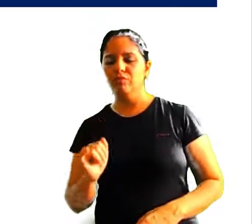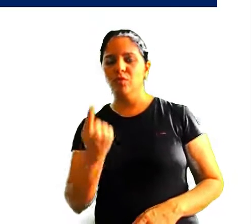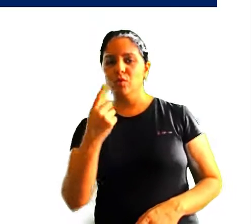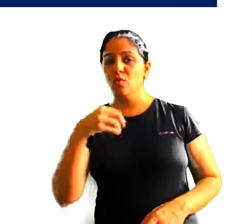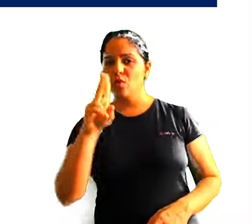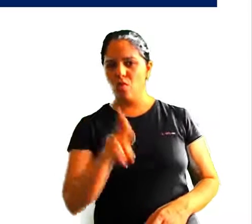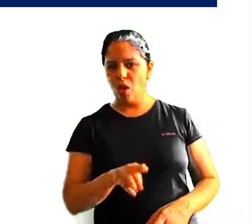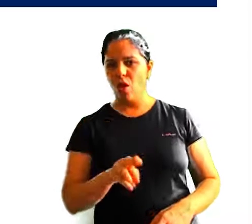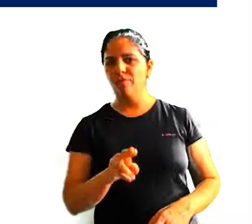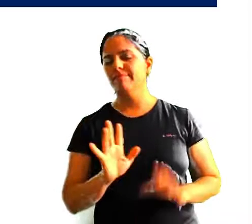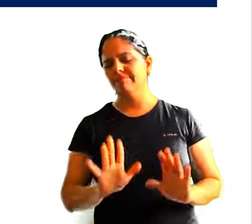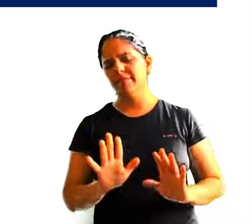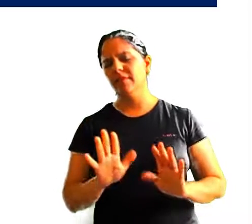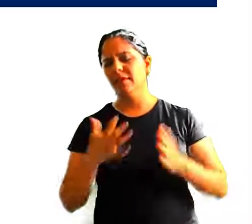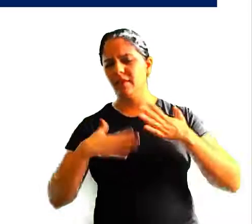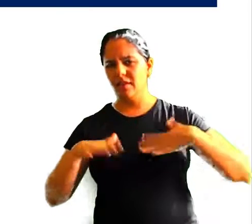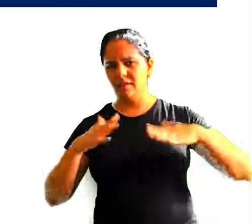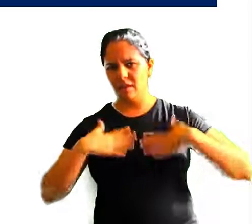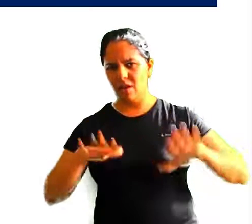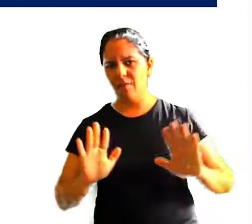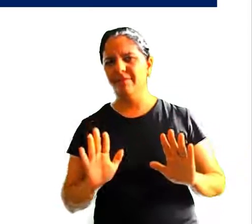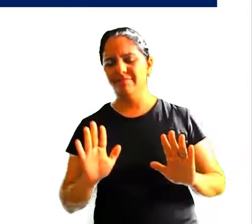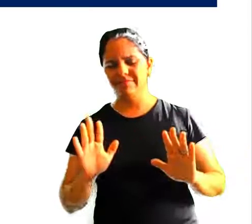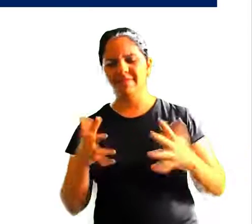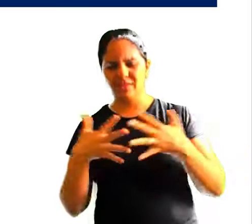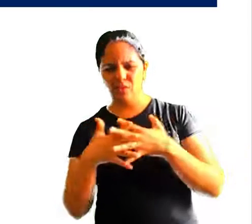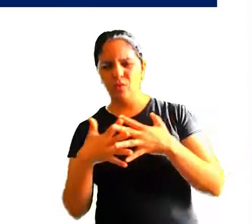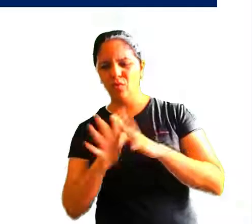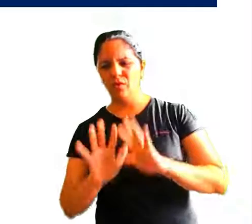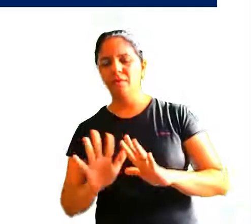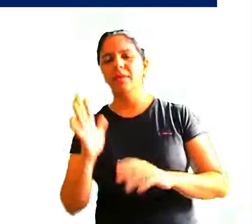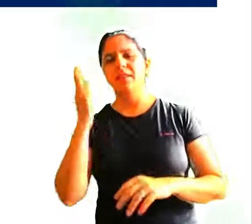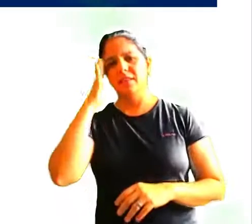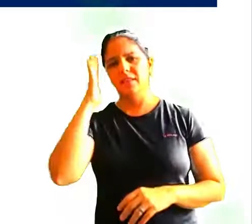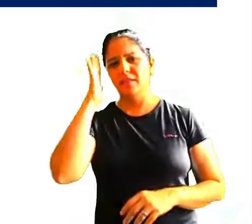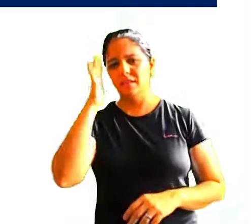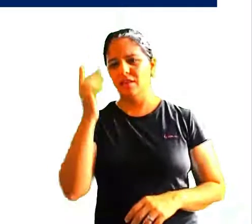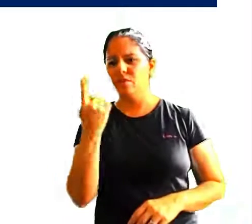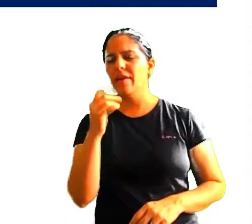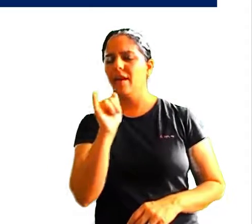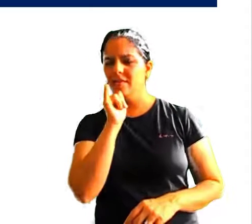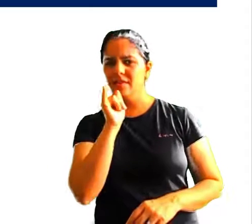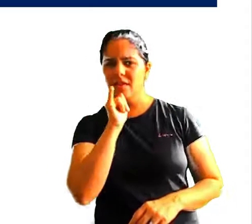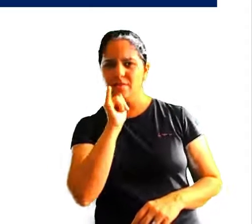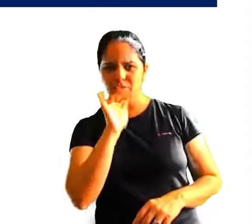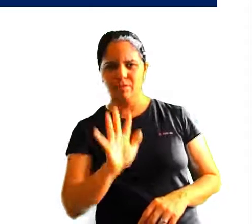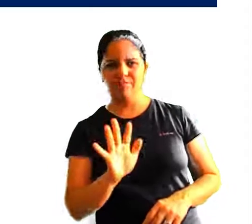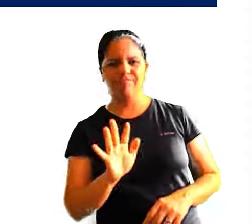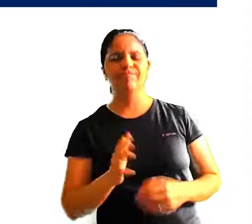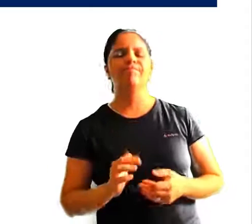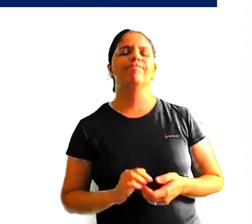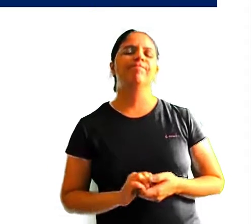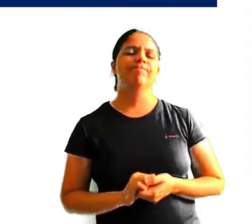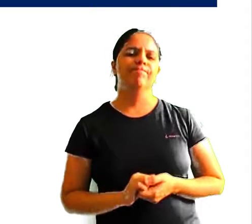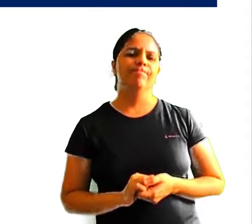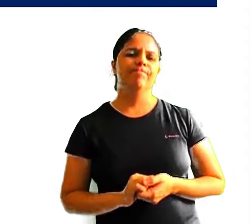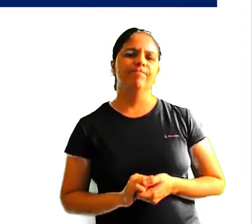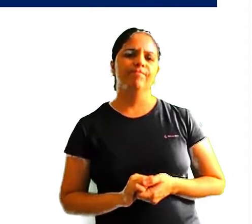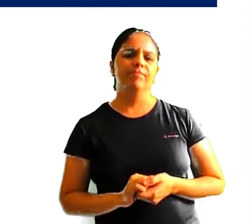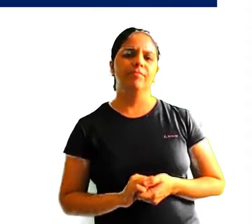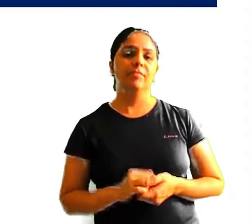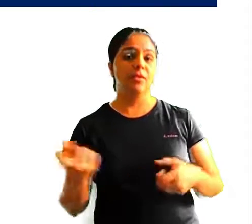sem passar mais de uma vez pelo mesmo nó. É um pouquinho complexo, então é mais fácil entender com um exemplo do que